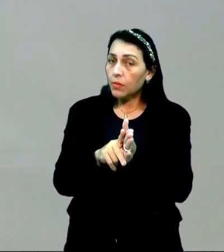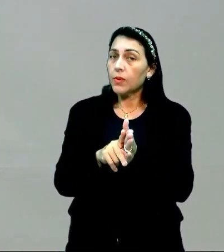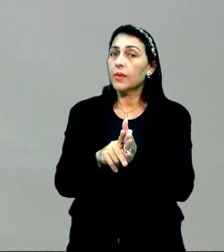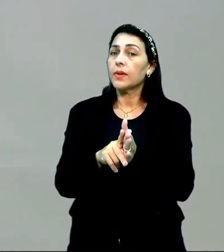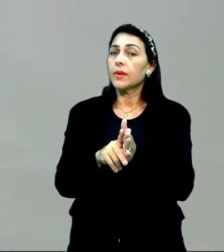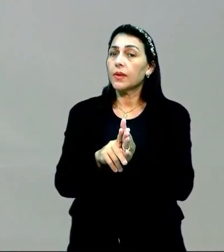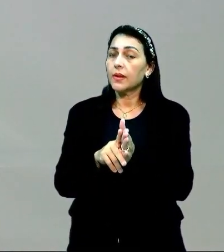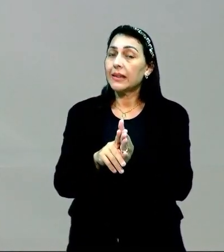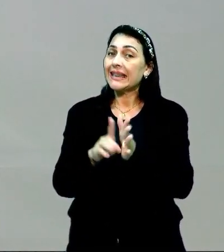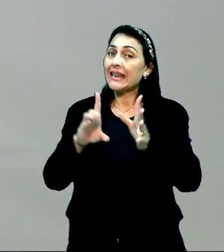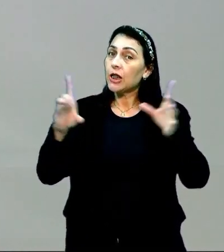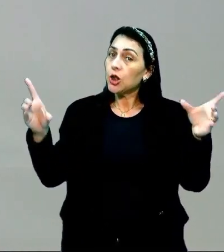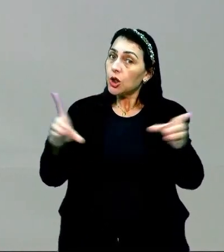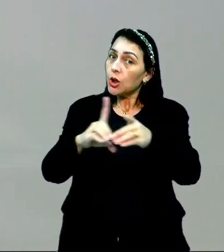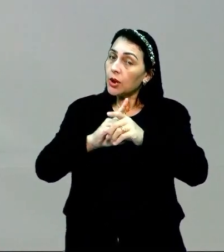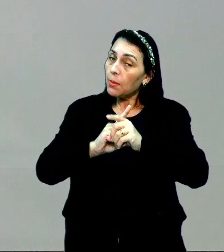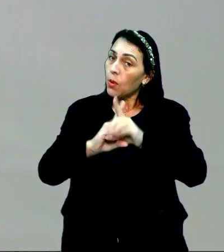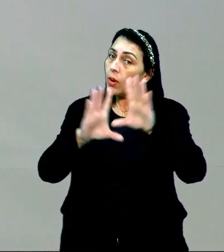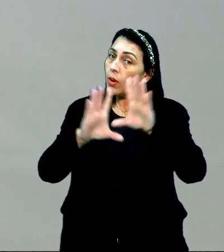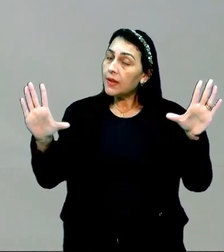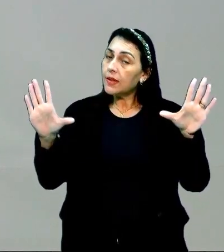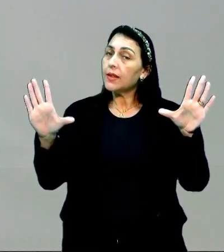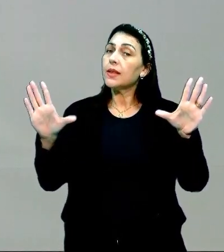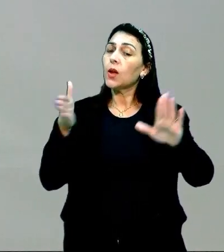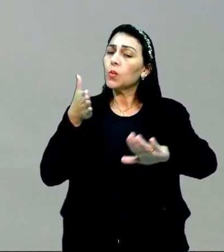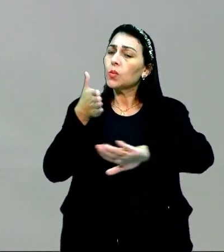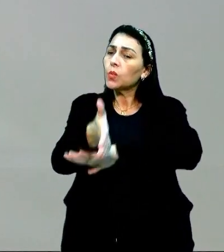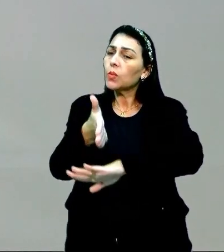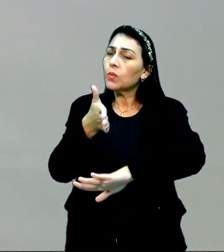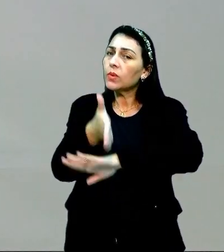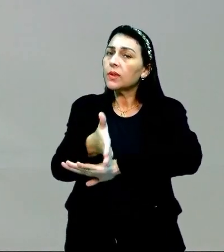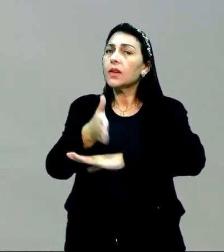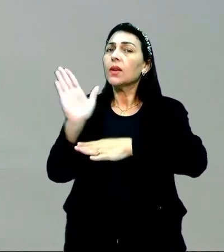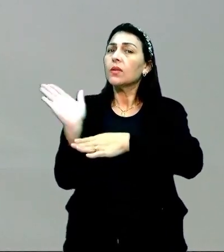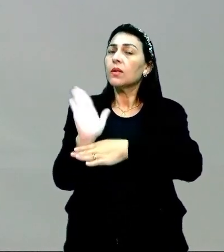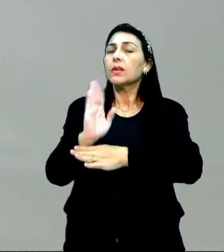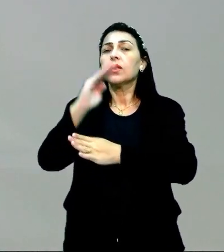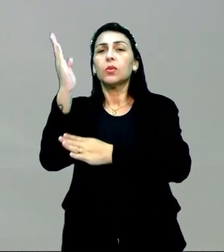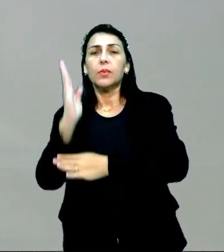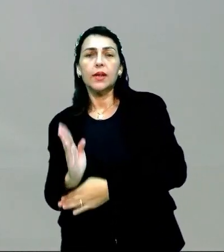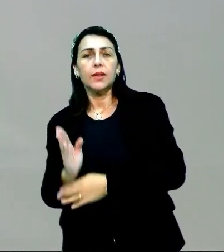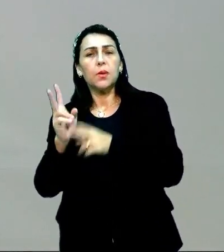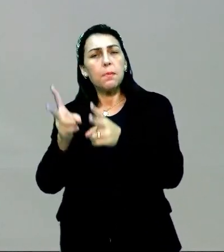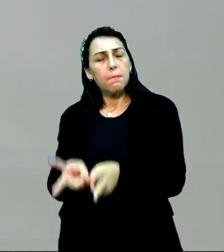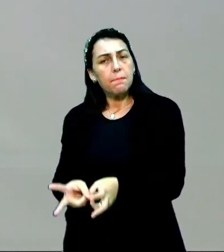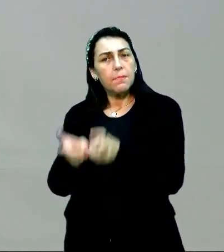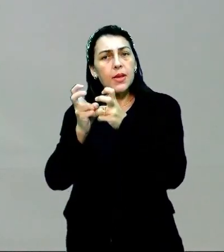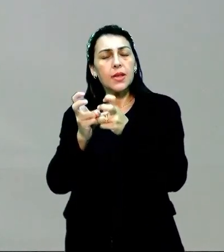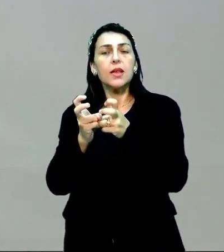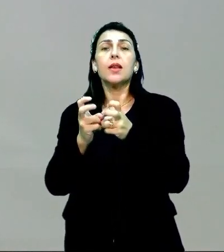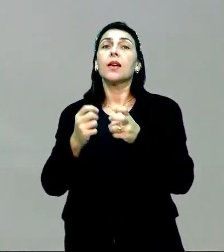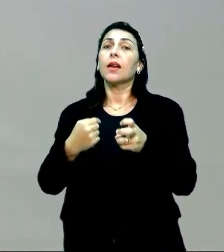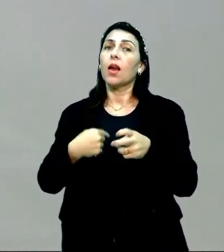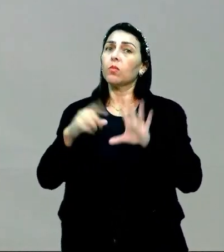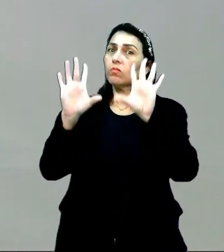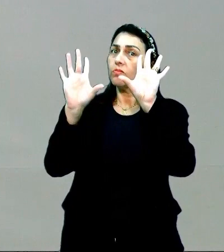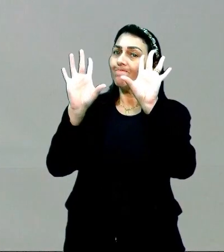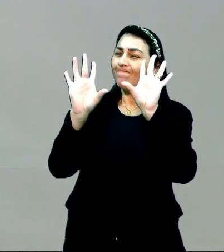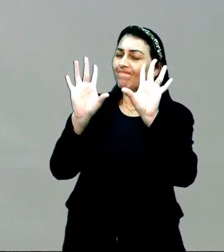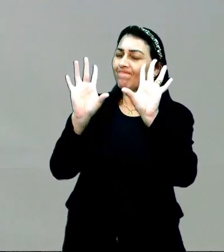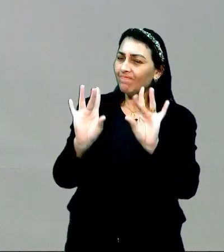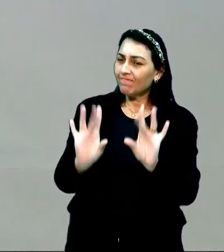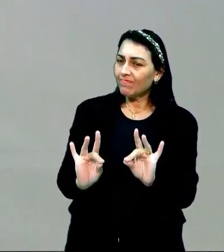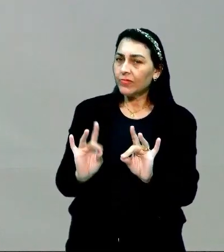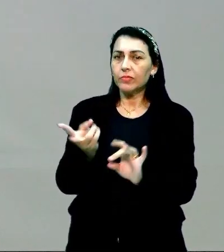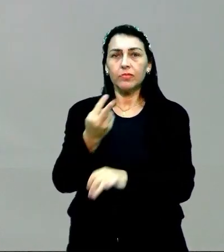especificamente da democratização do acesso ao cinema no Brasil. Observe que eu especifiquei. Eu não